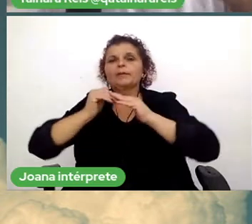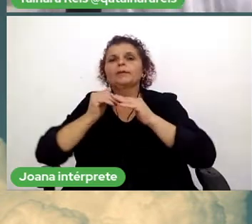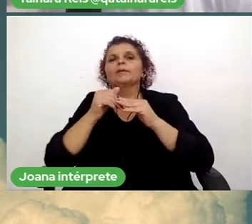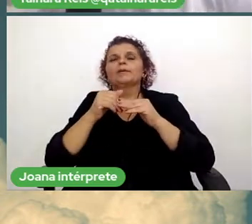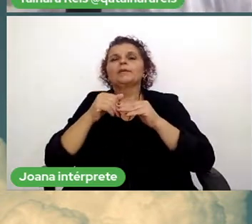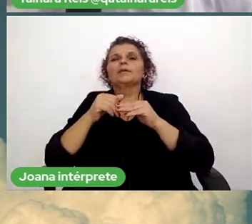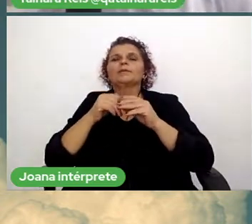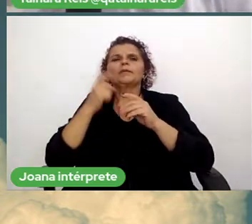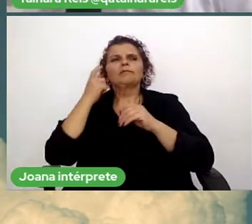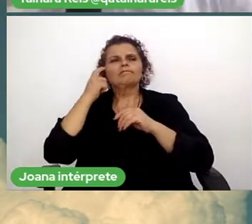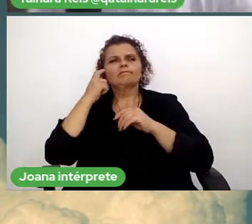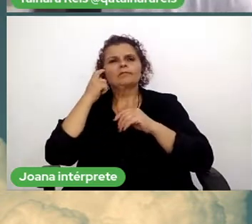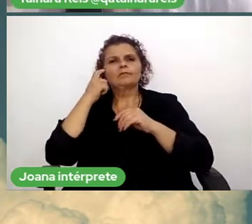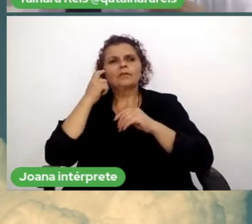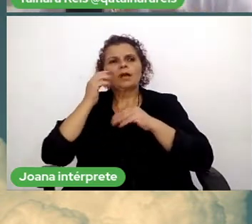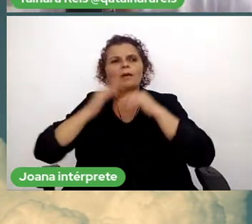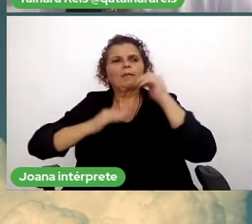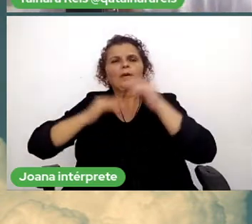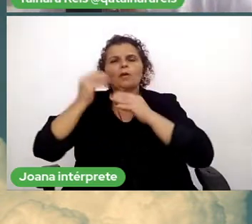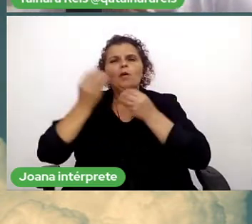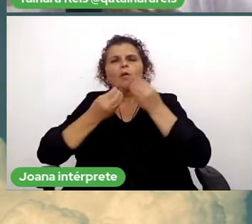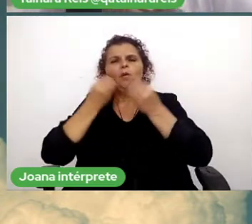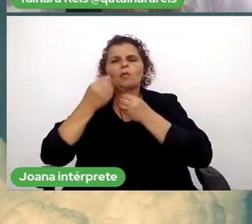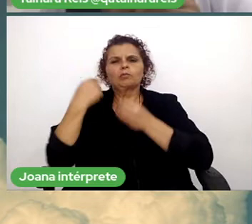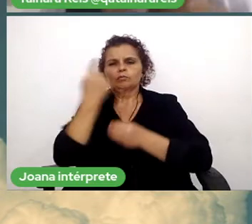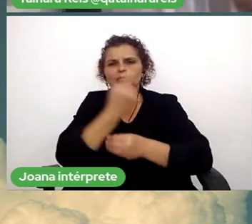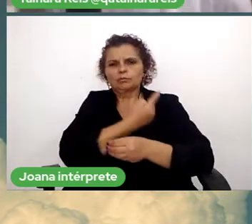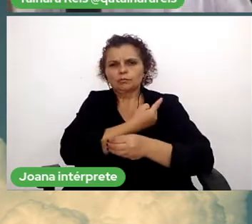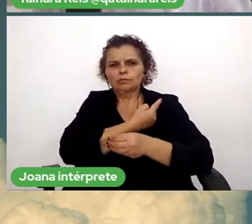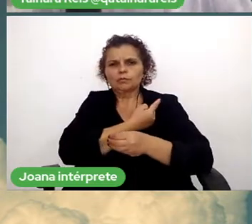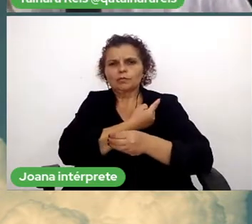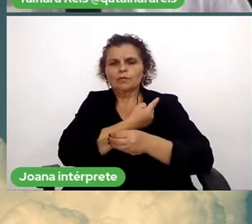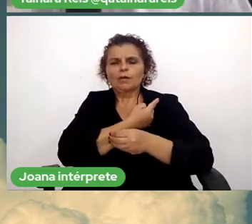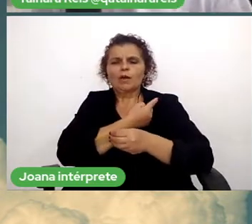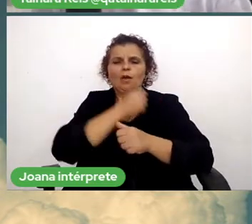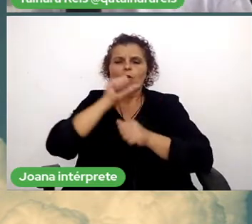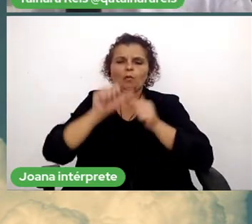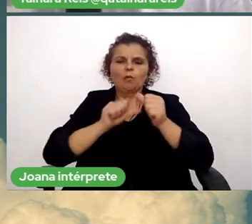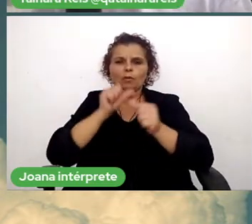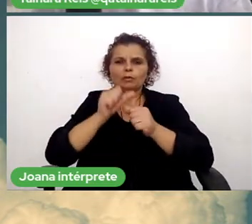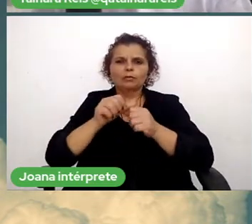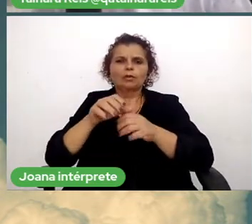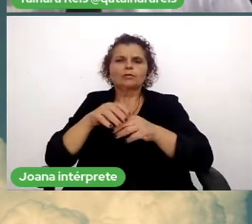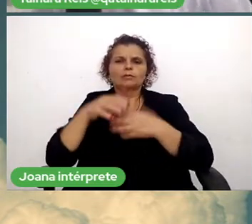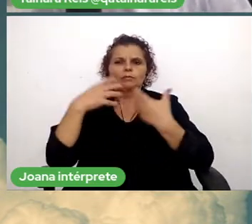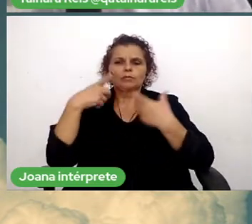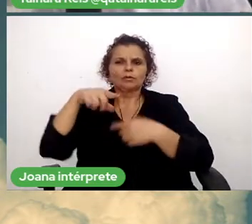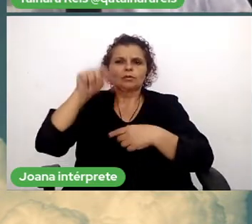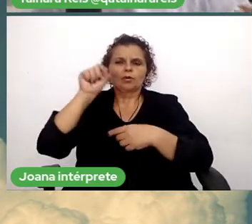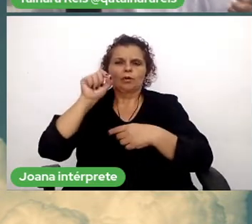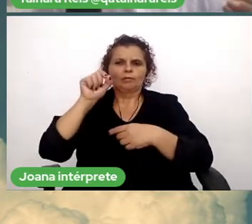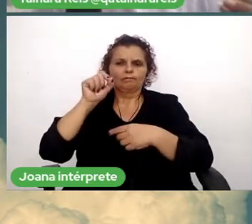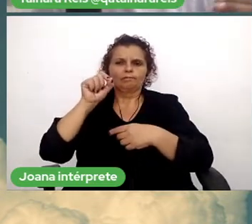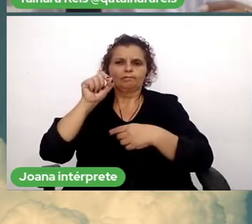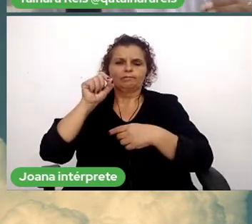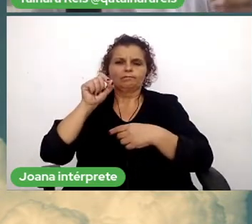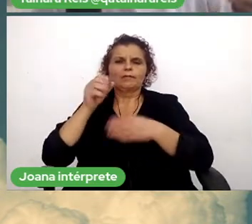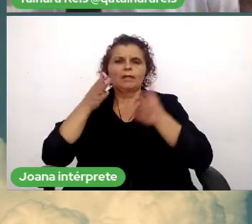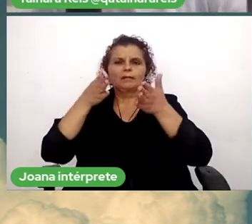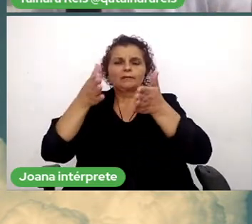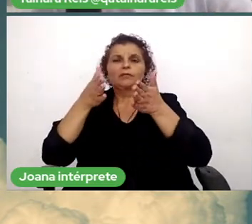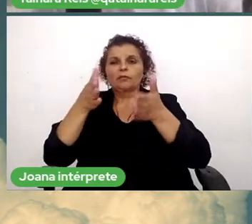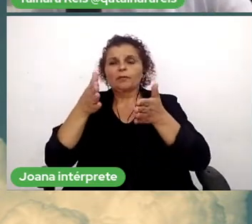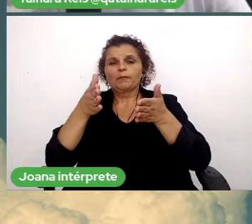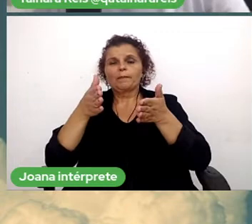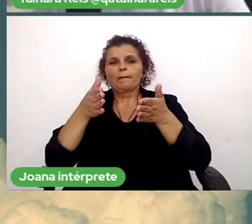pensar um pouco mais na prática. Como que a gente... o que muda se a gente adota essa abordagem? Então,